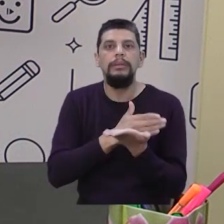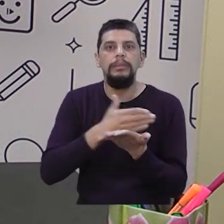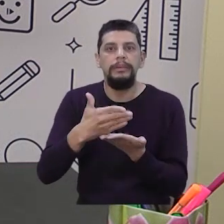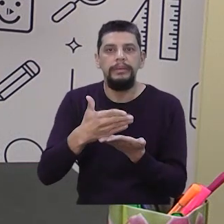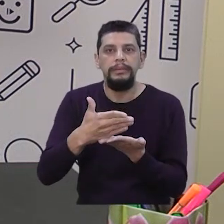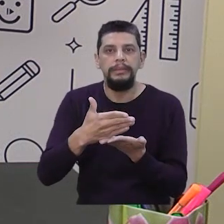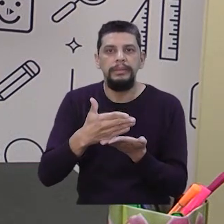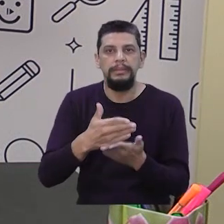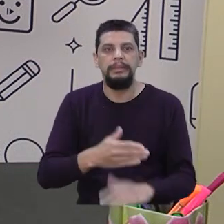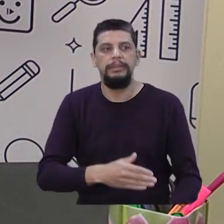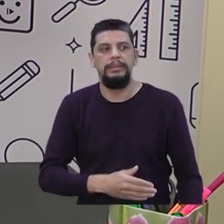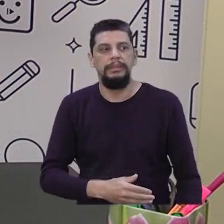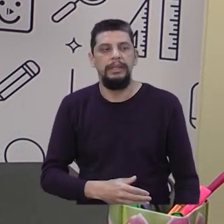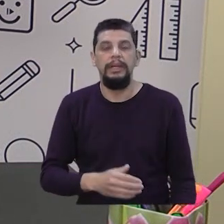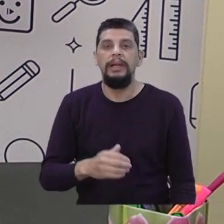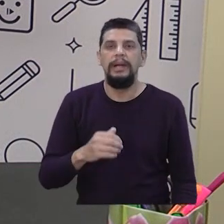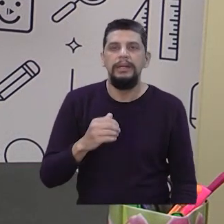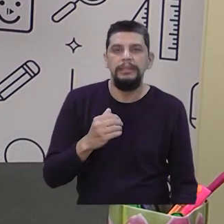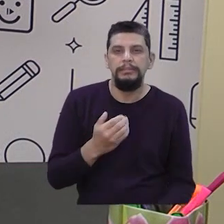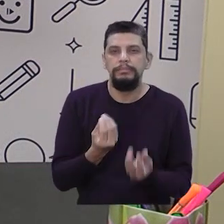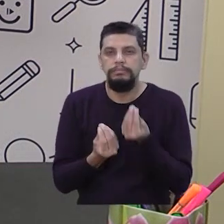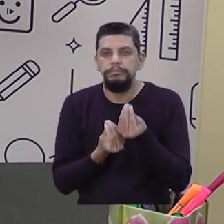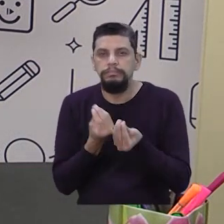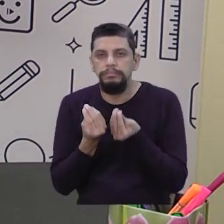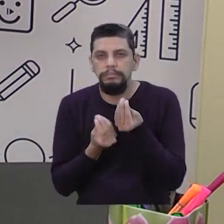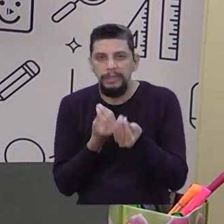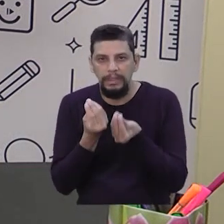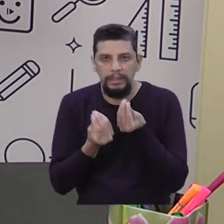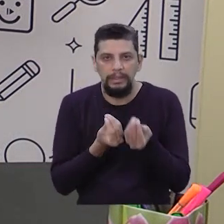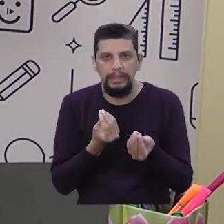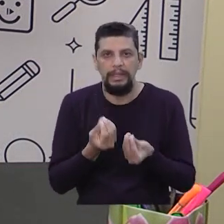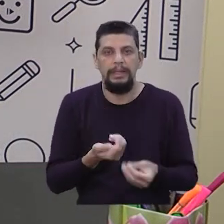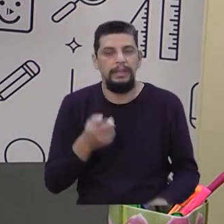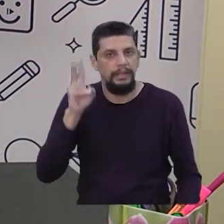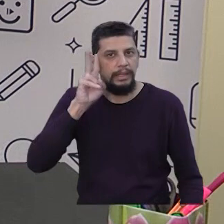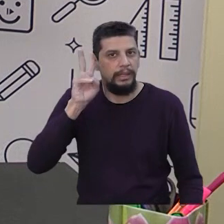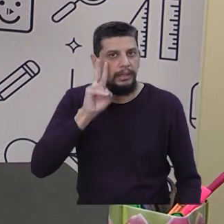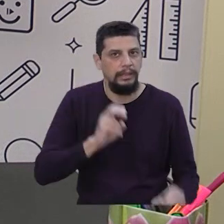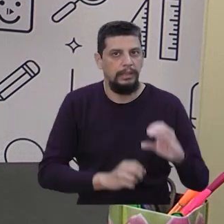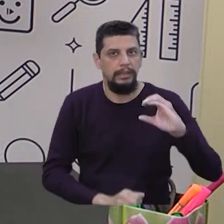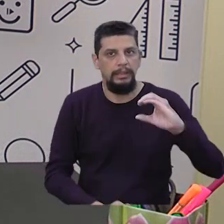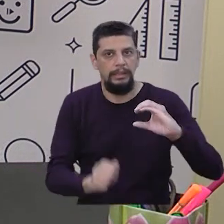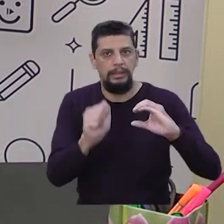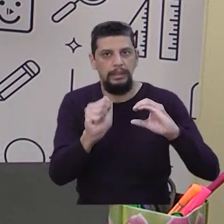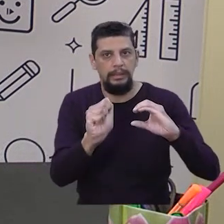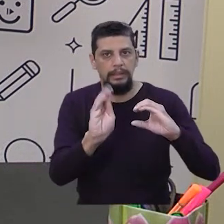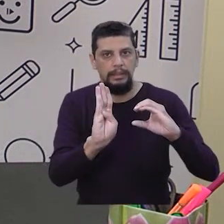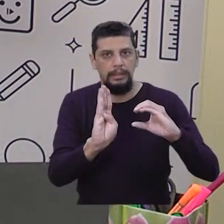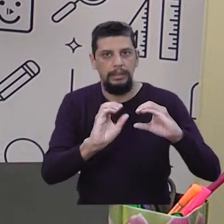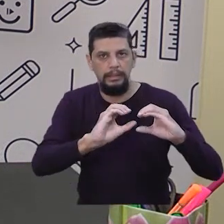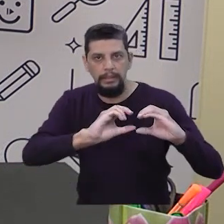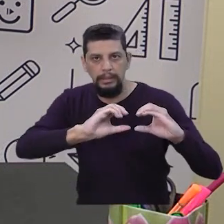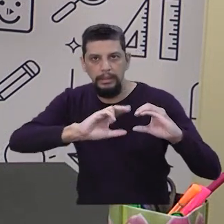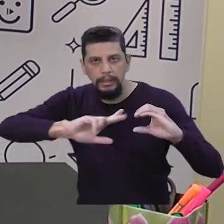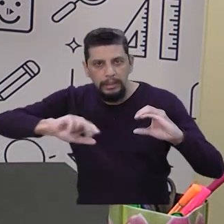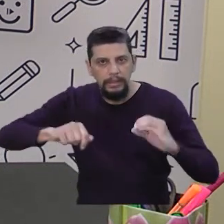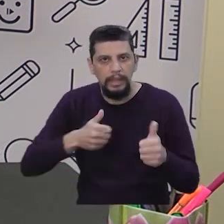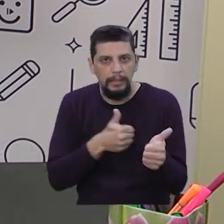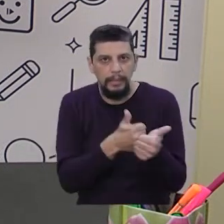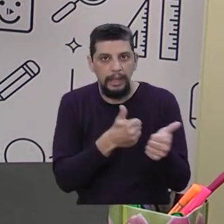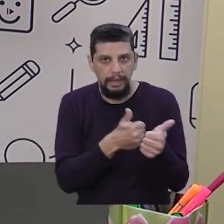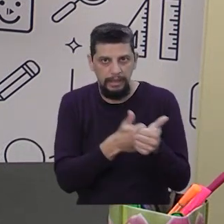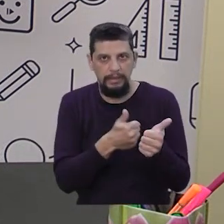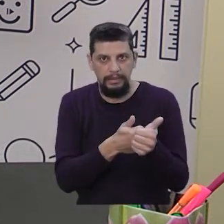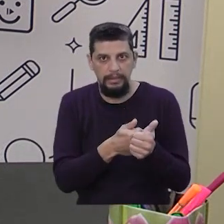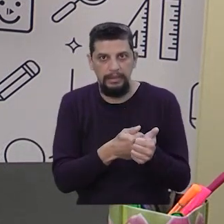com ar, árvore. Então, olha aqui. Lembra do alfabeto que era para vocês pegar? Tá pertinho aí, né? Porque